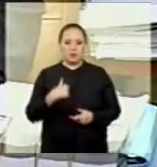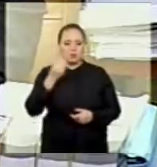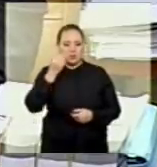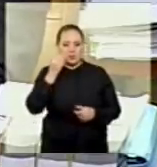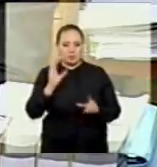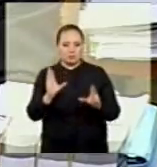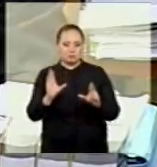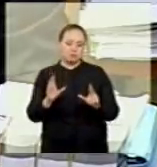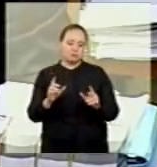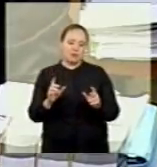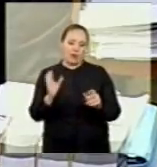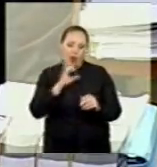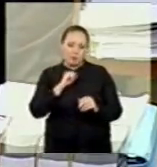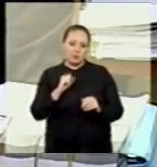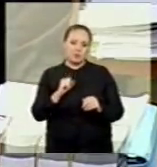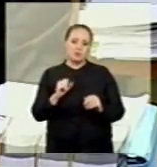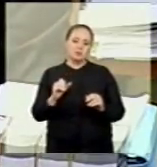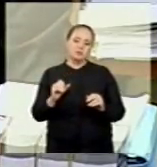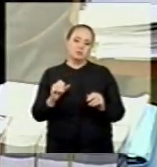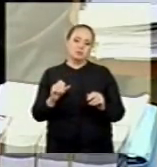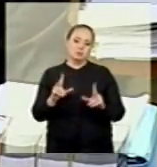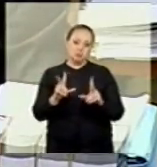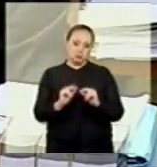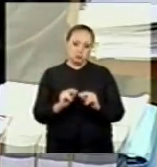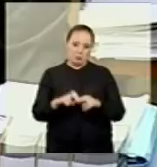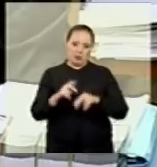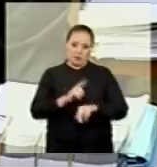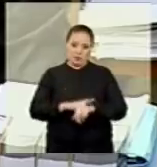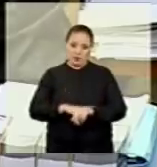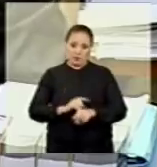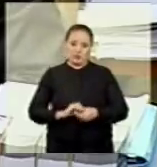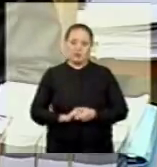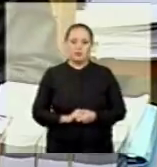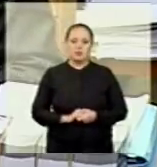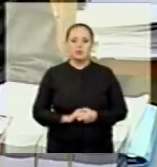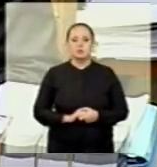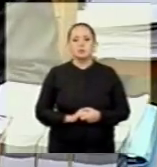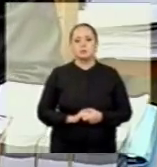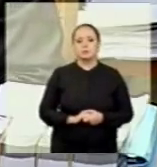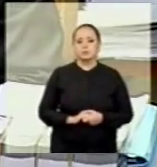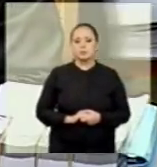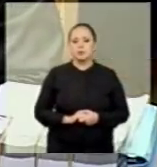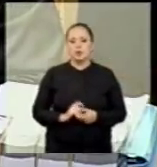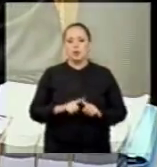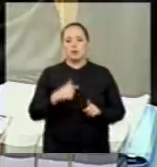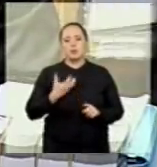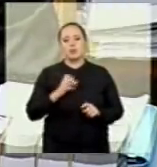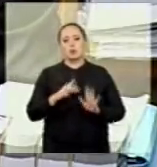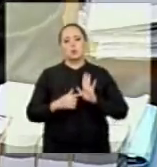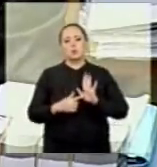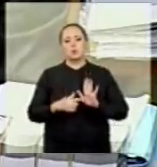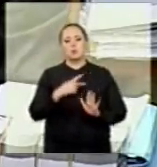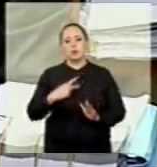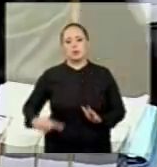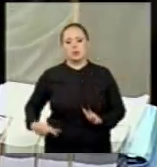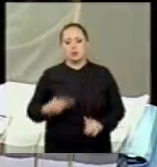presidenta, tendo em vista o adiantado da hora, mas eu apenas quero destacar, senhora presidente, que o